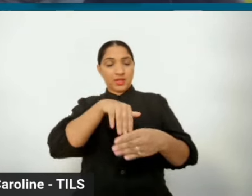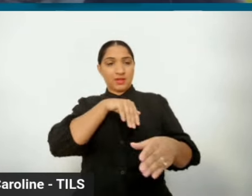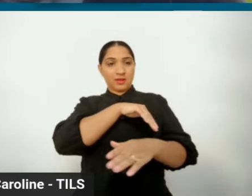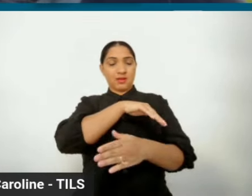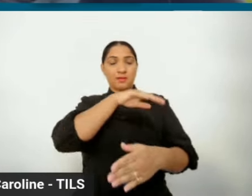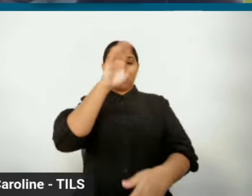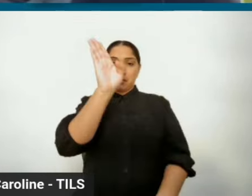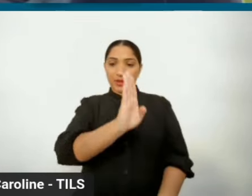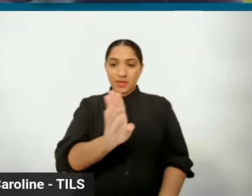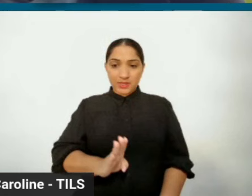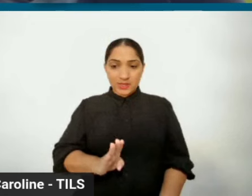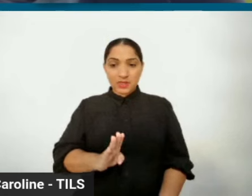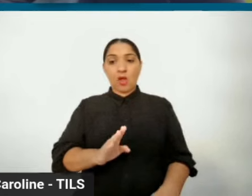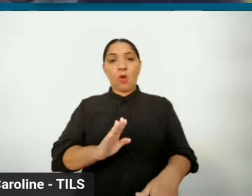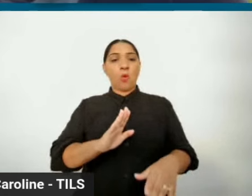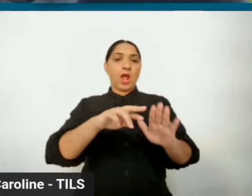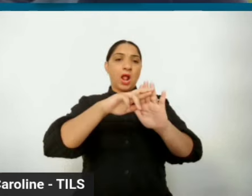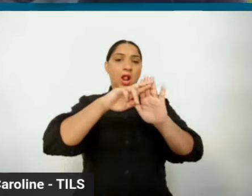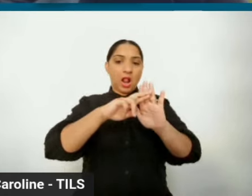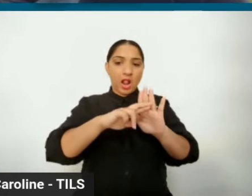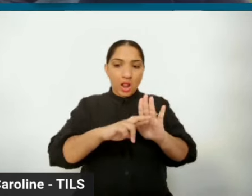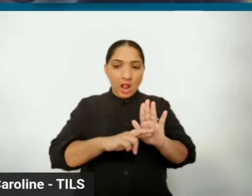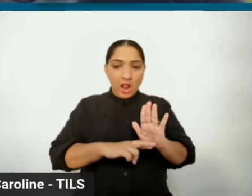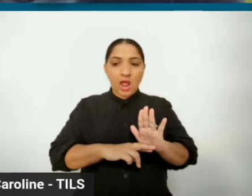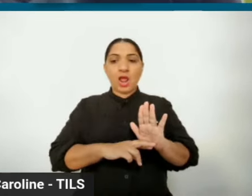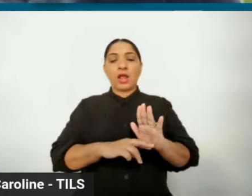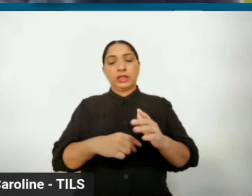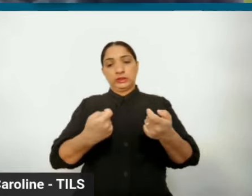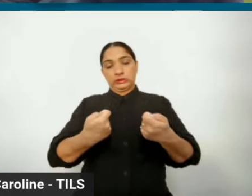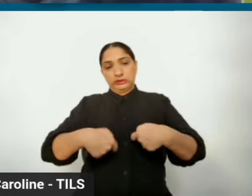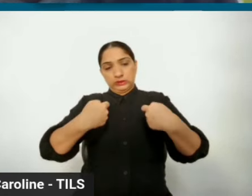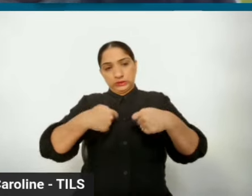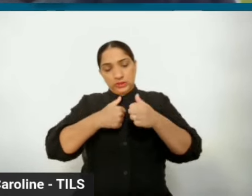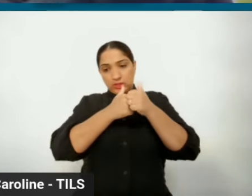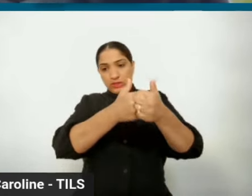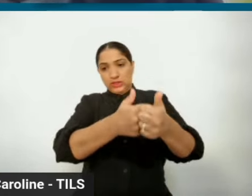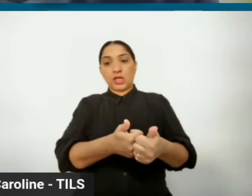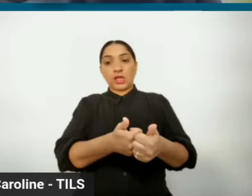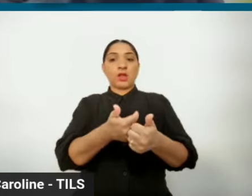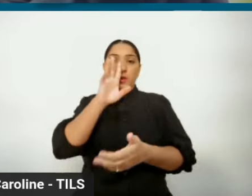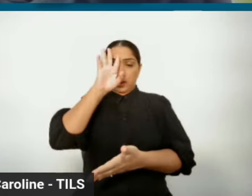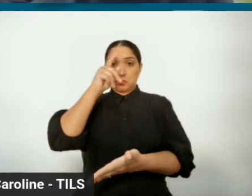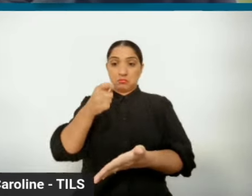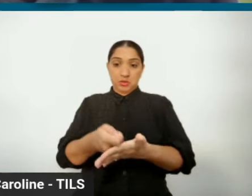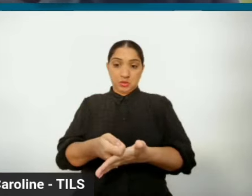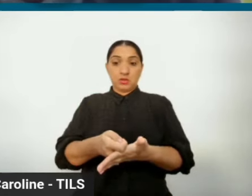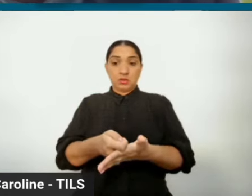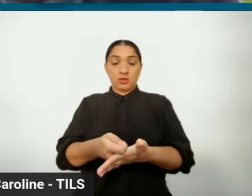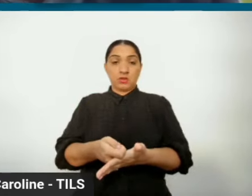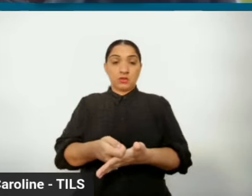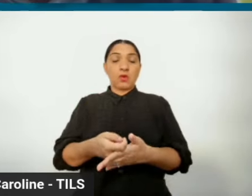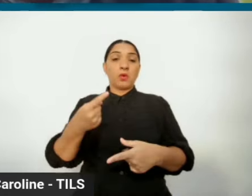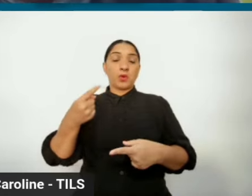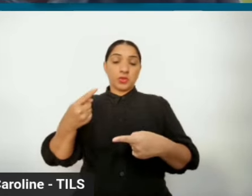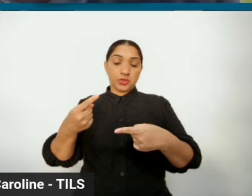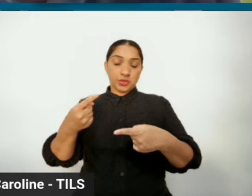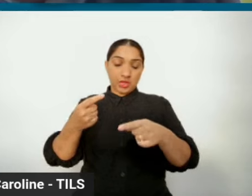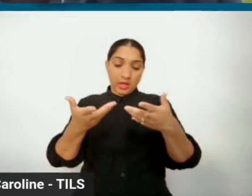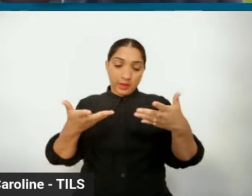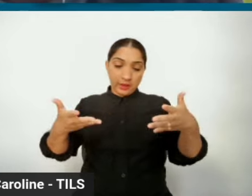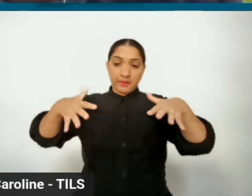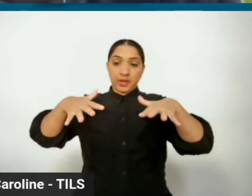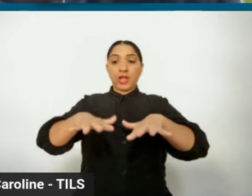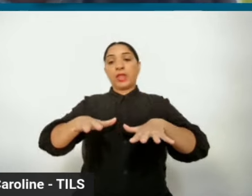quais são as regras, o que está garantido em termos de acessibilidade eleitoral para